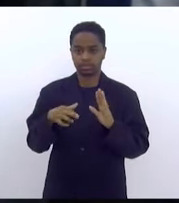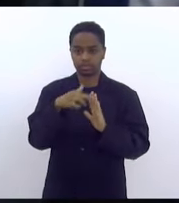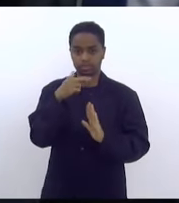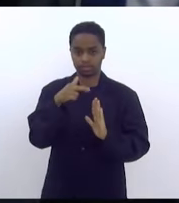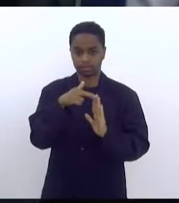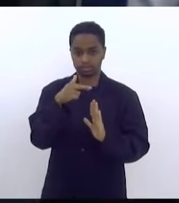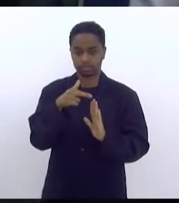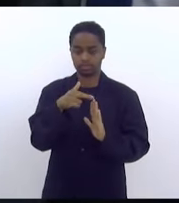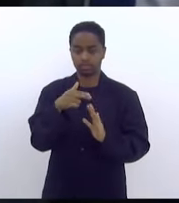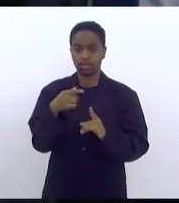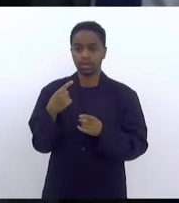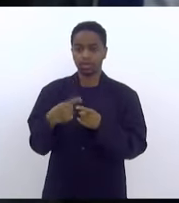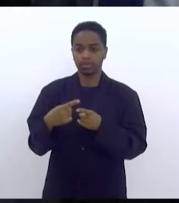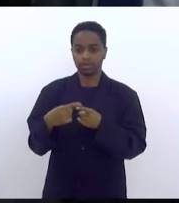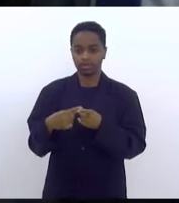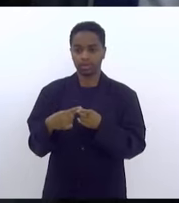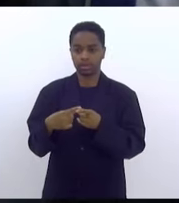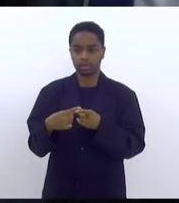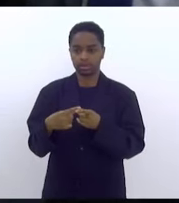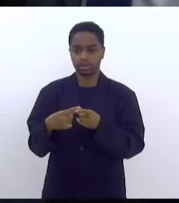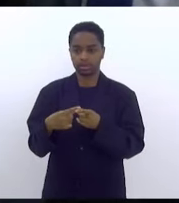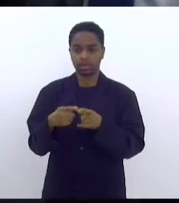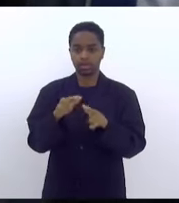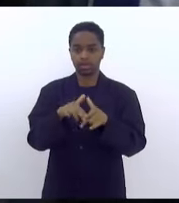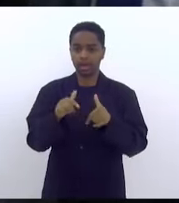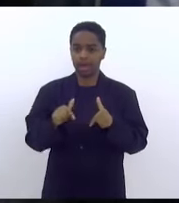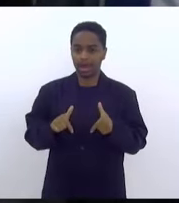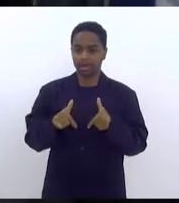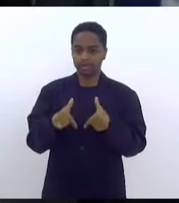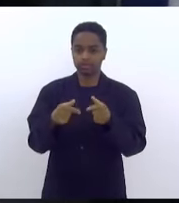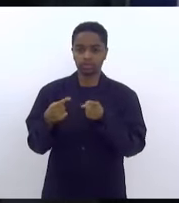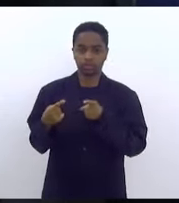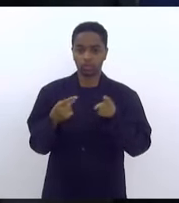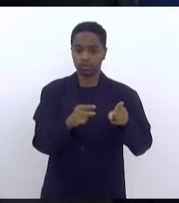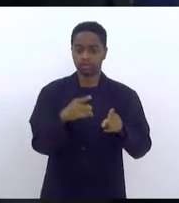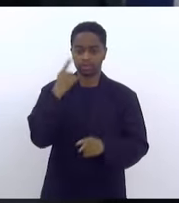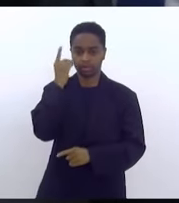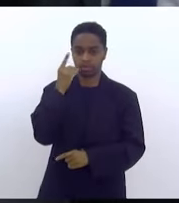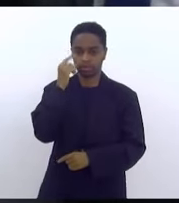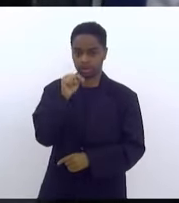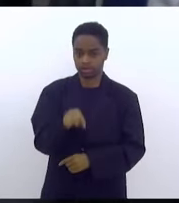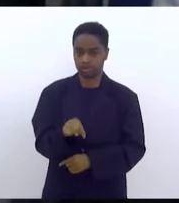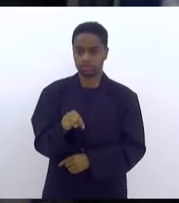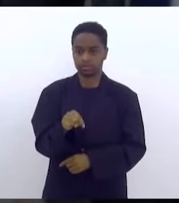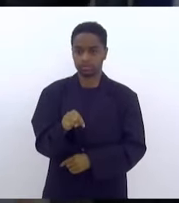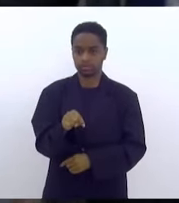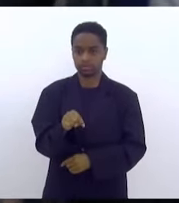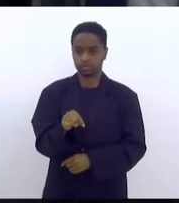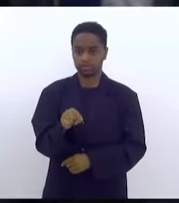resolução, porque definitivamente, fruto dessas atitudes contra um deputado dessa casa,